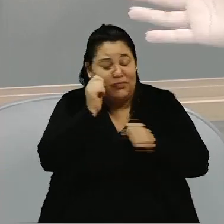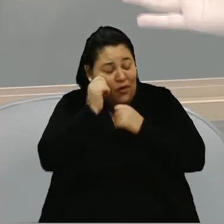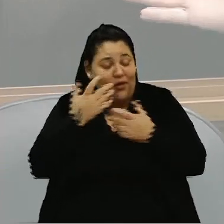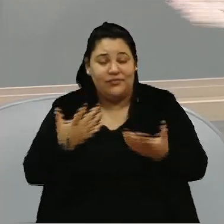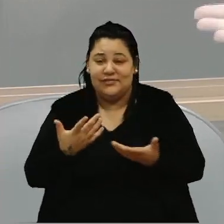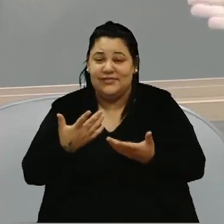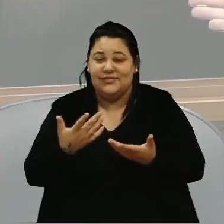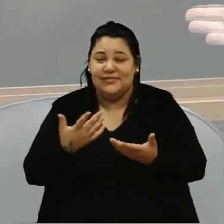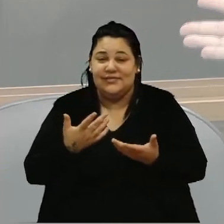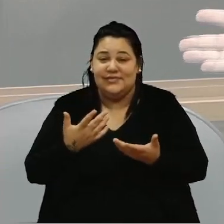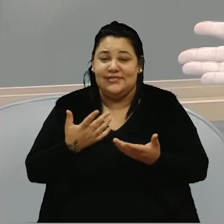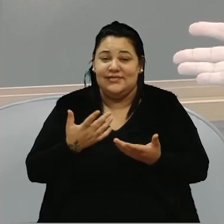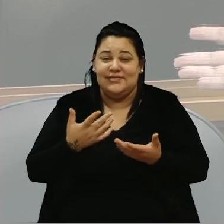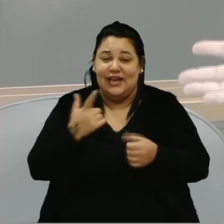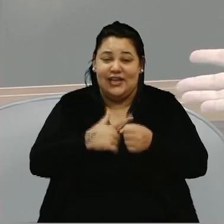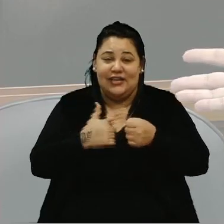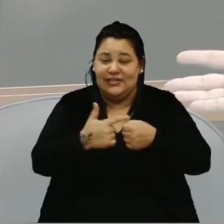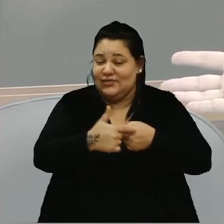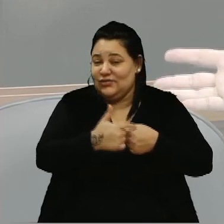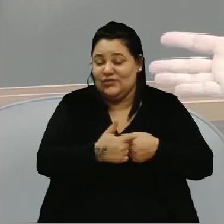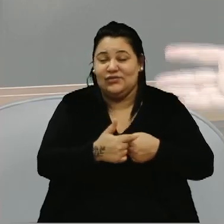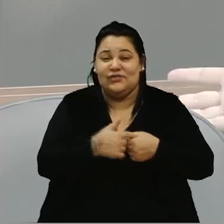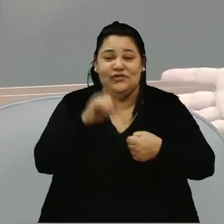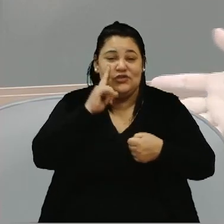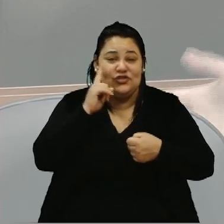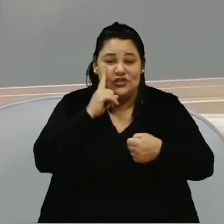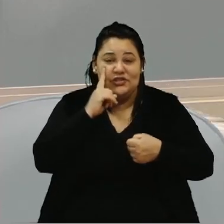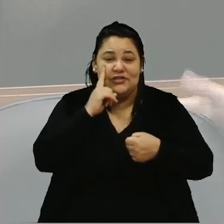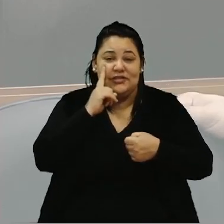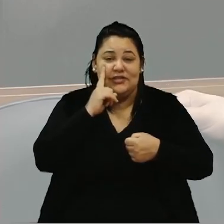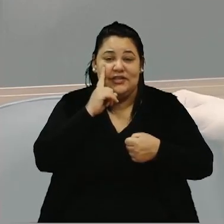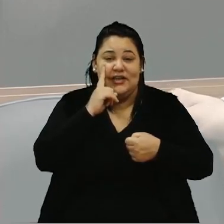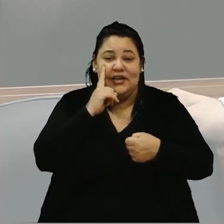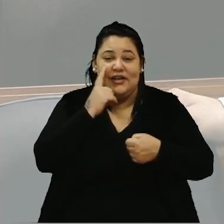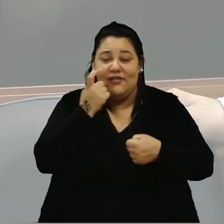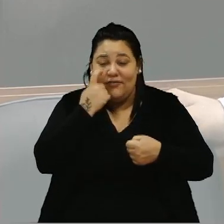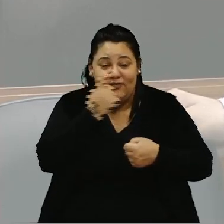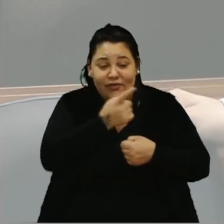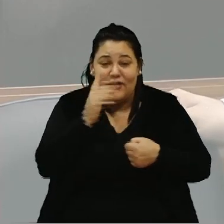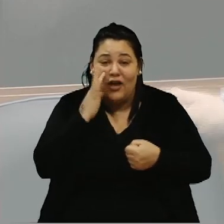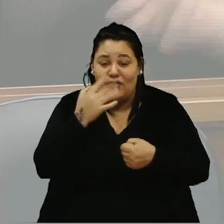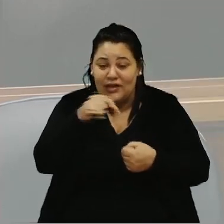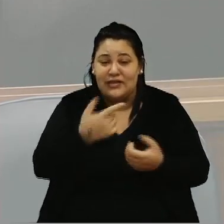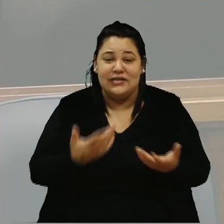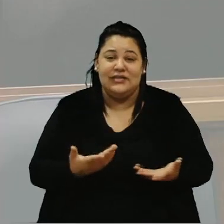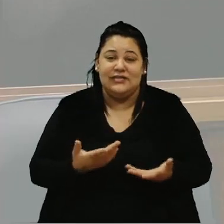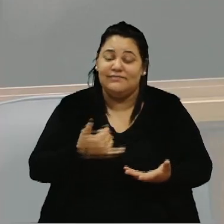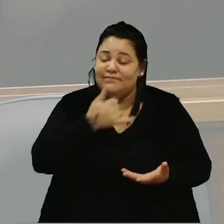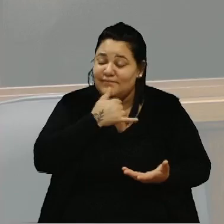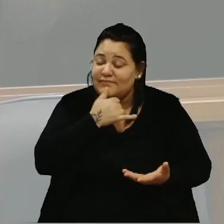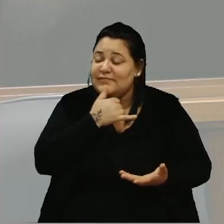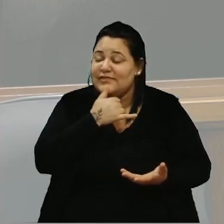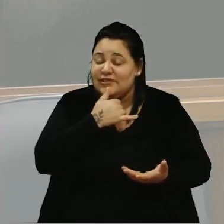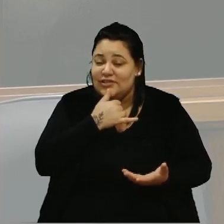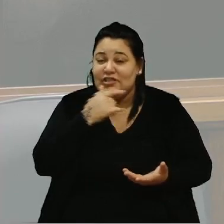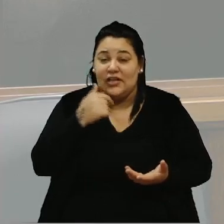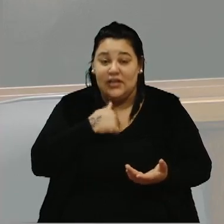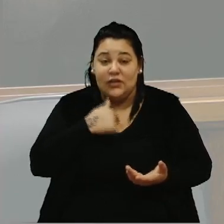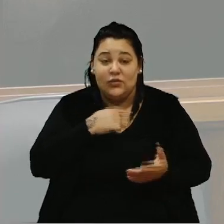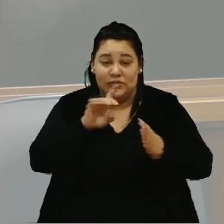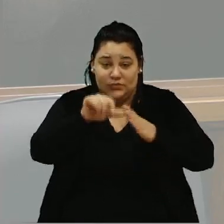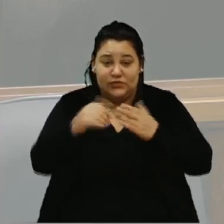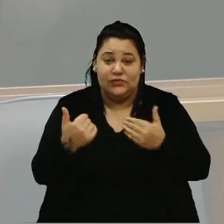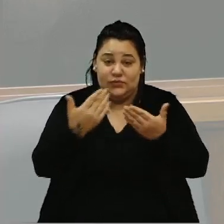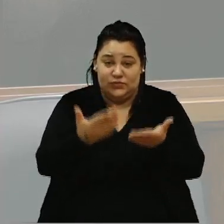corre a cidade inteira, mas só ele não faz nada. Infelizmente, nós vivemos esses tempos. Eu logo mais vou trazer uma